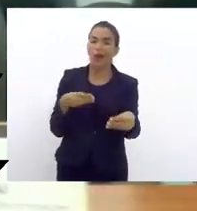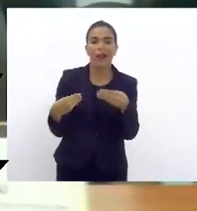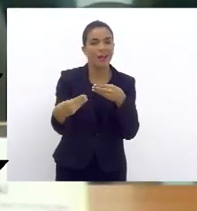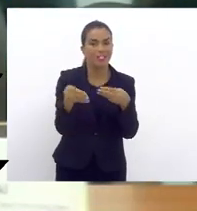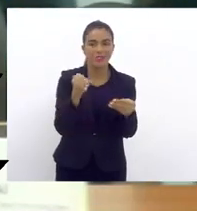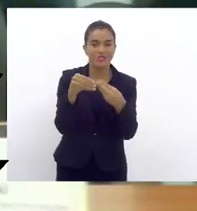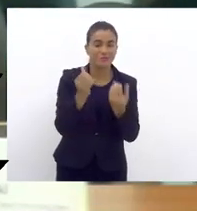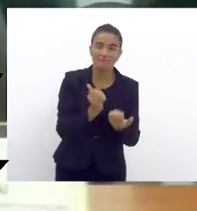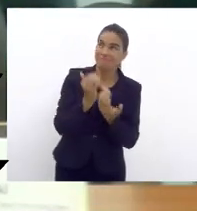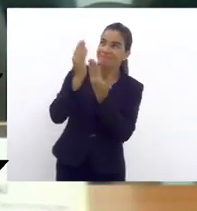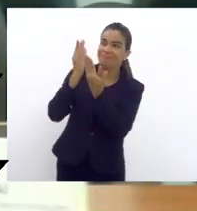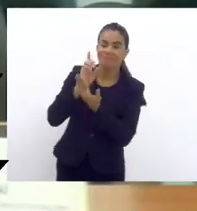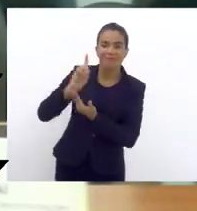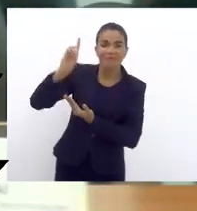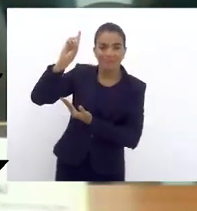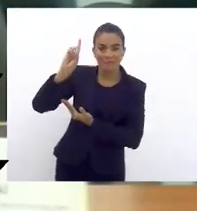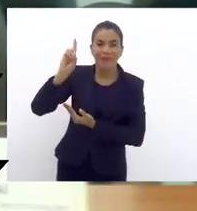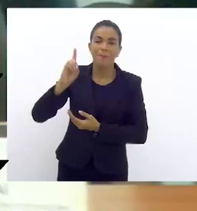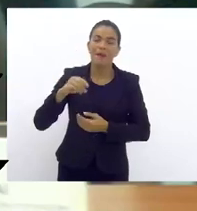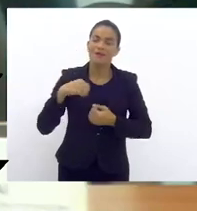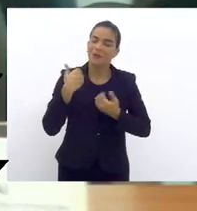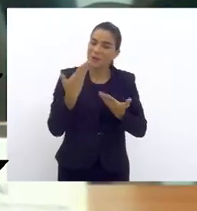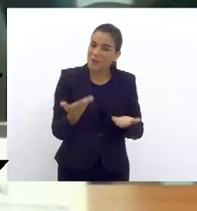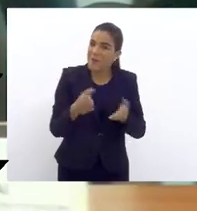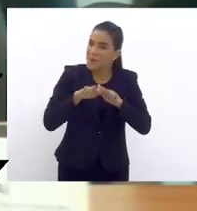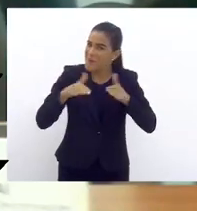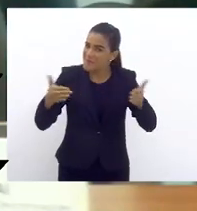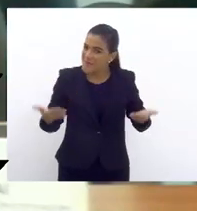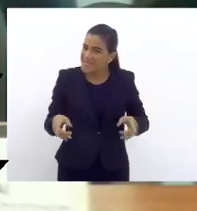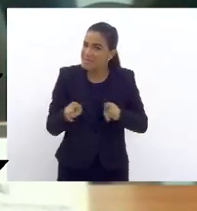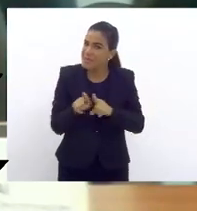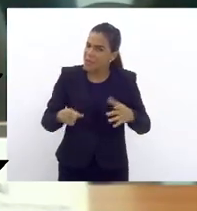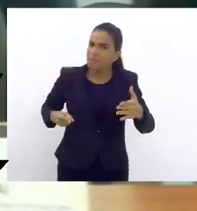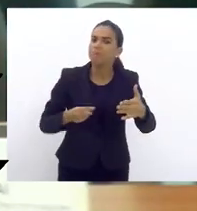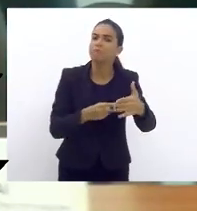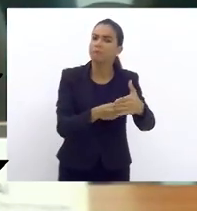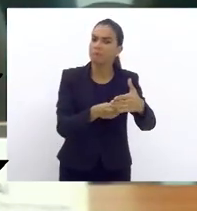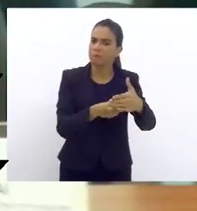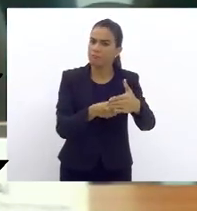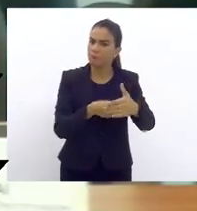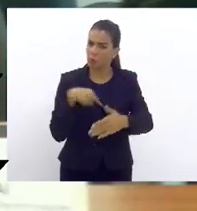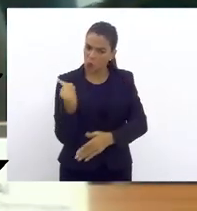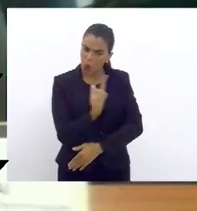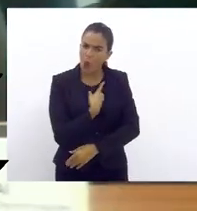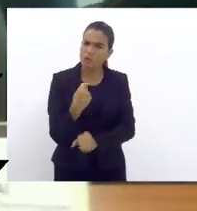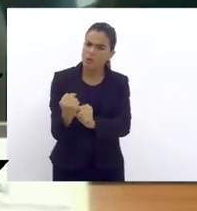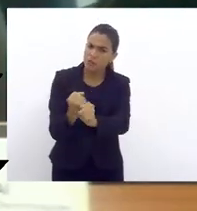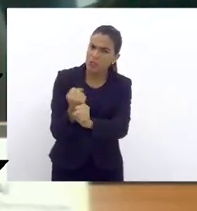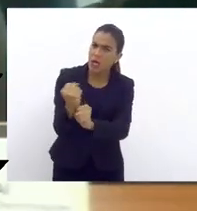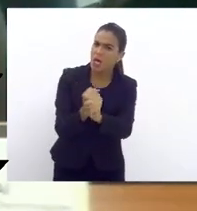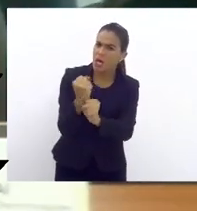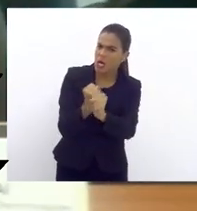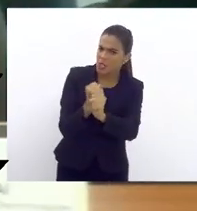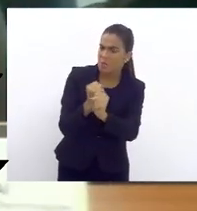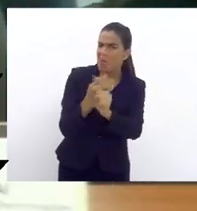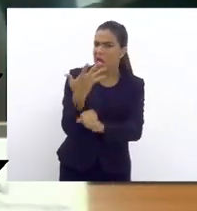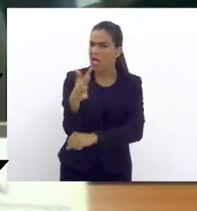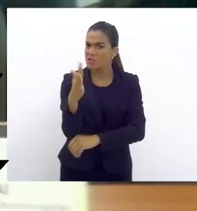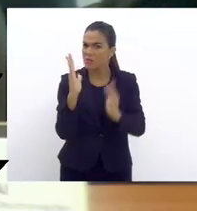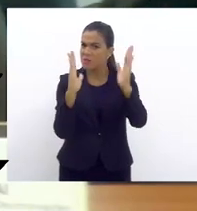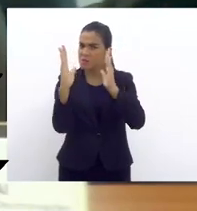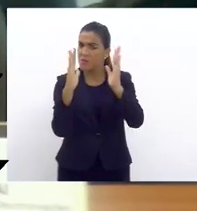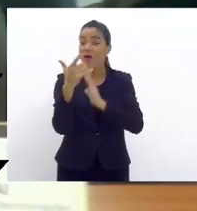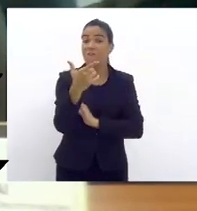Sagrado mas essa mesa além da celebração é também uma mesa de denúncia nós há muitos anos pelo menos há 20